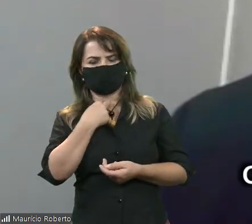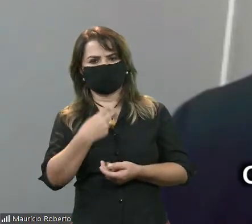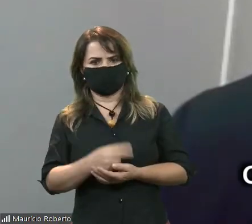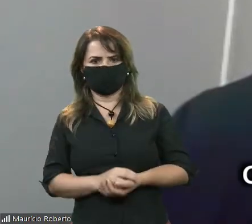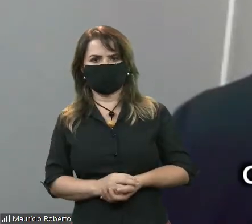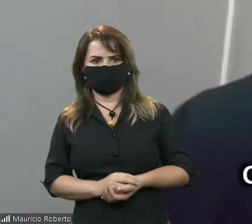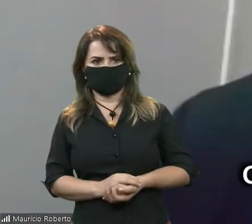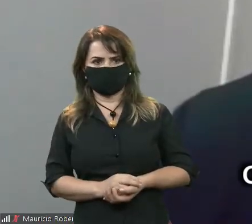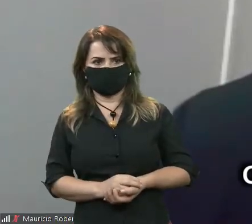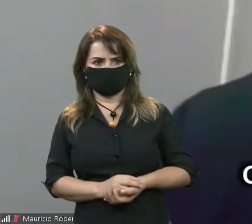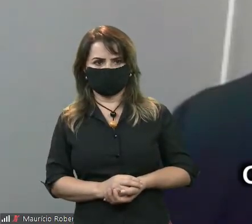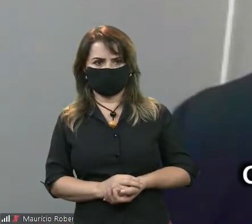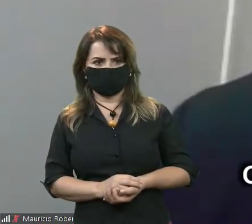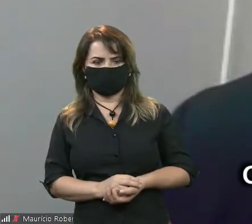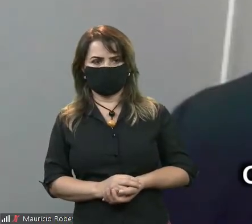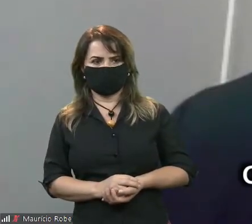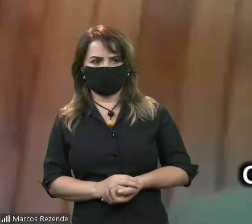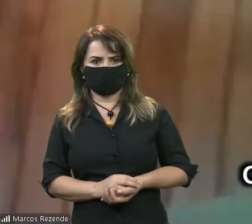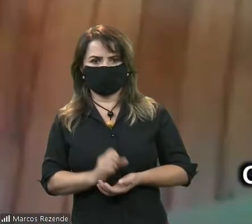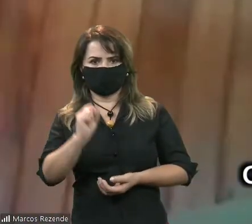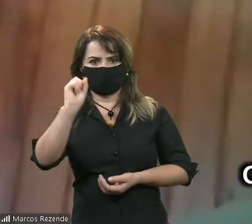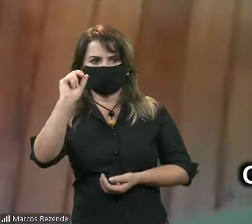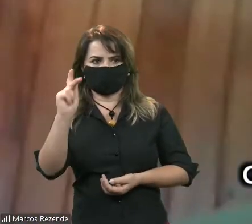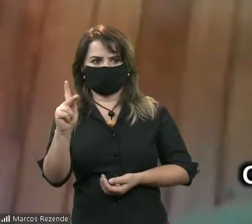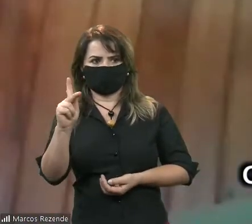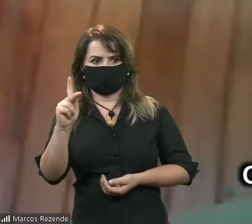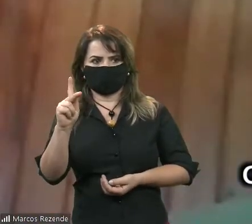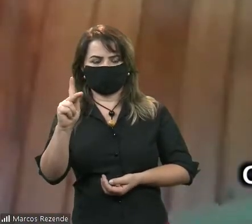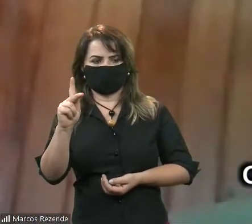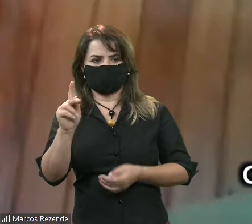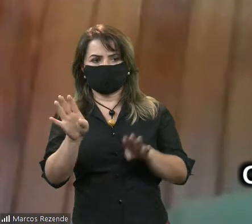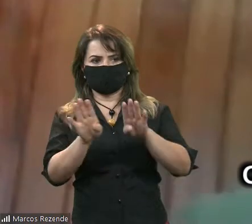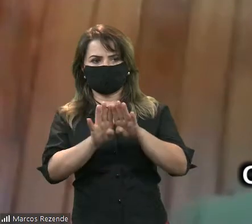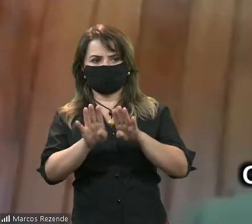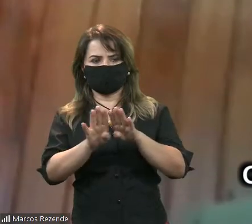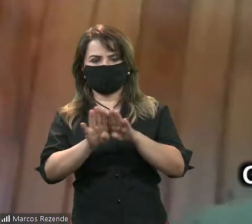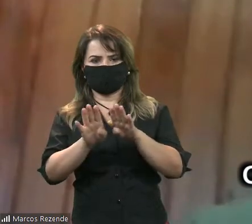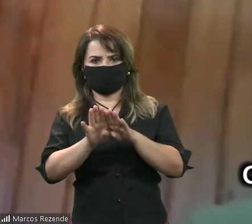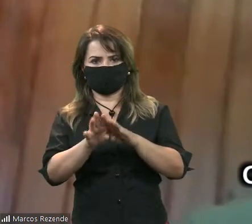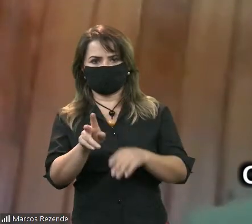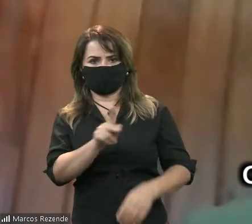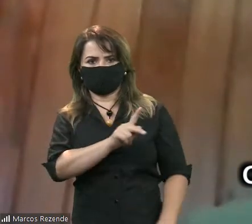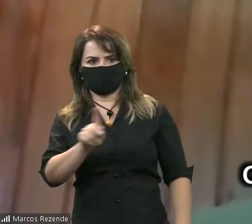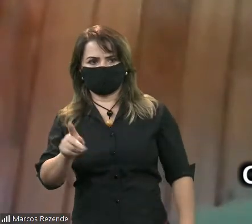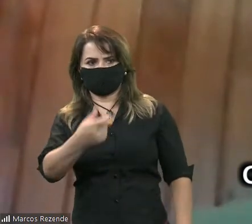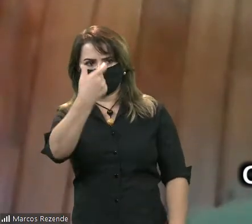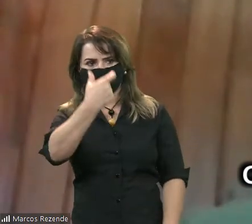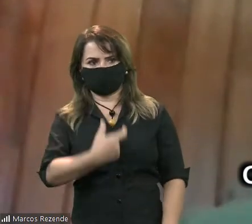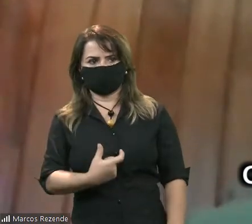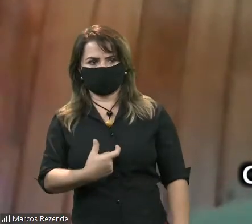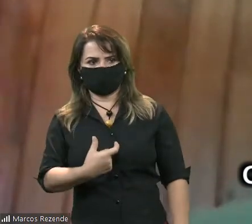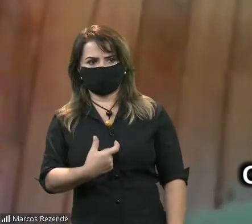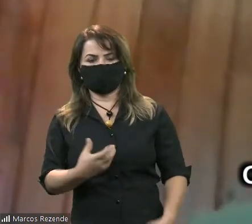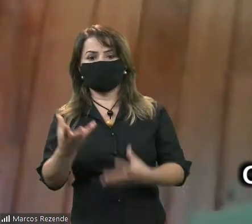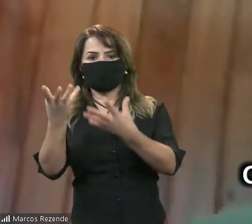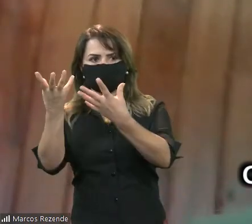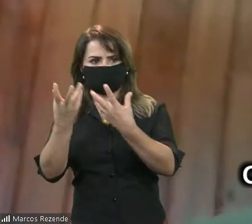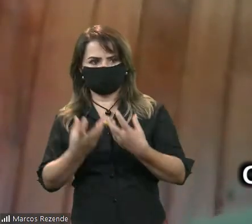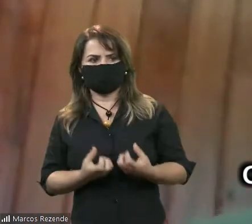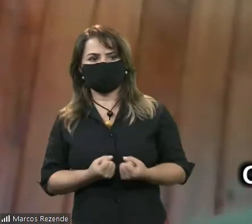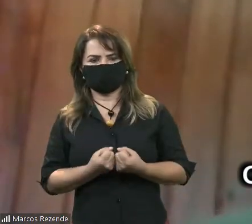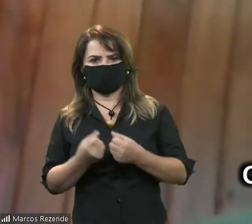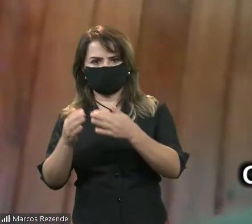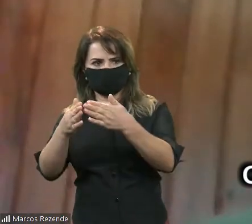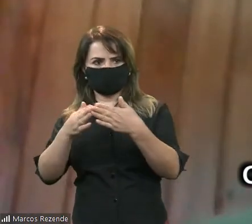Custódio. Ok. Também essa presidência recebe a solicitação do